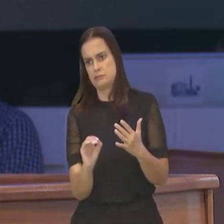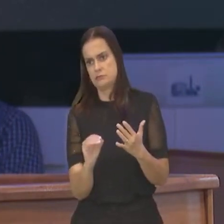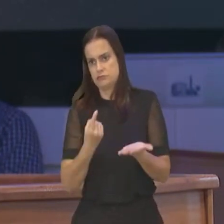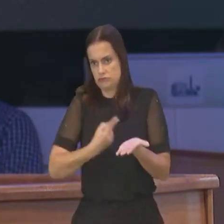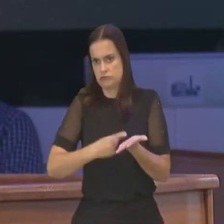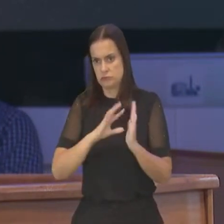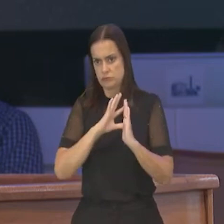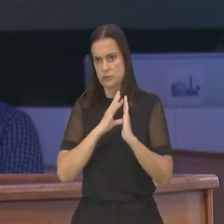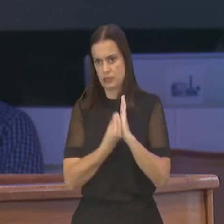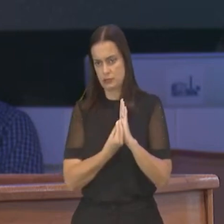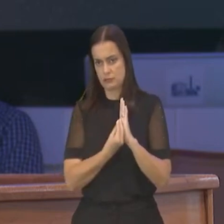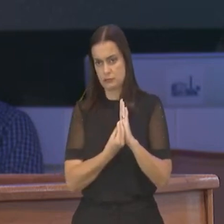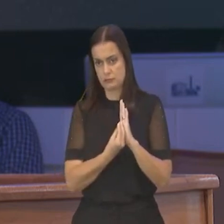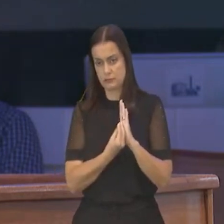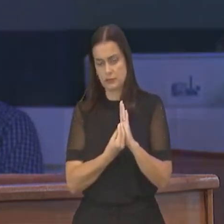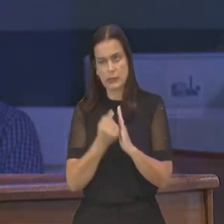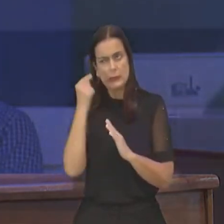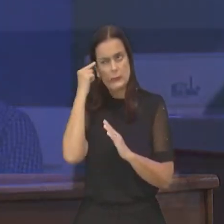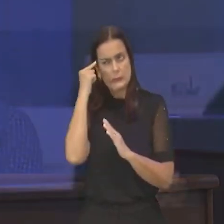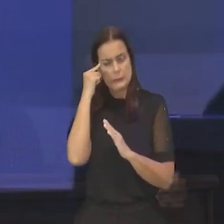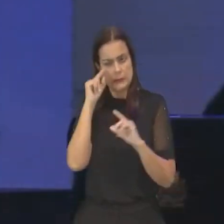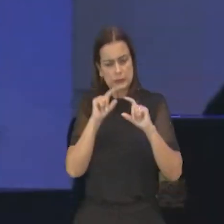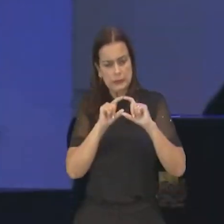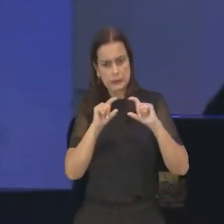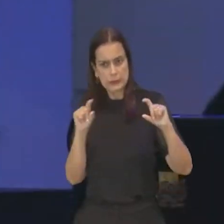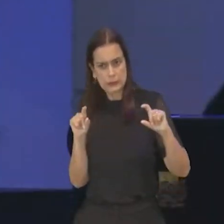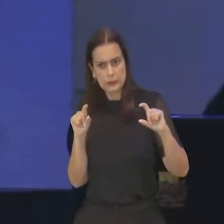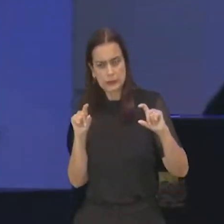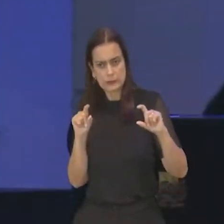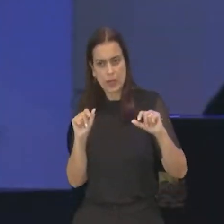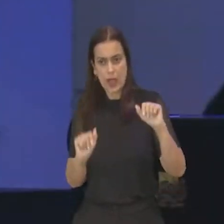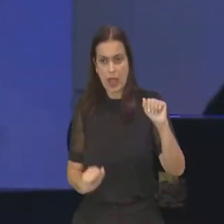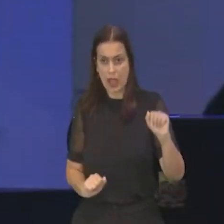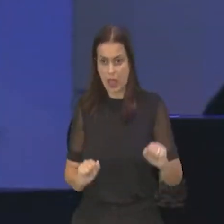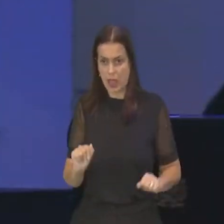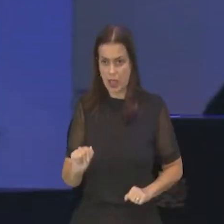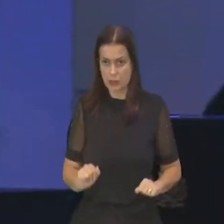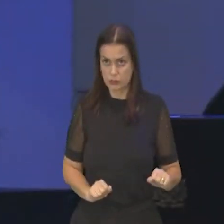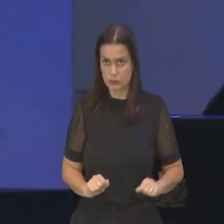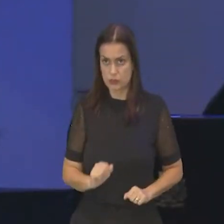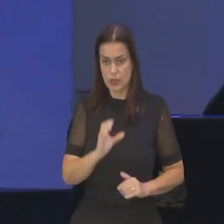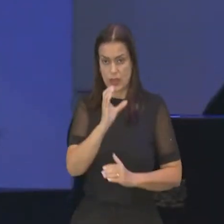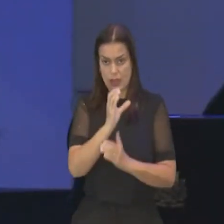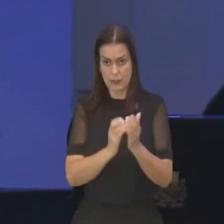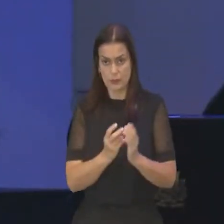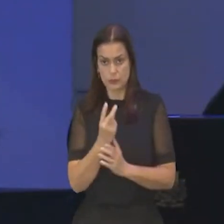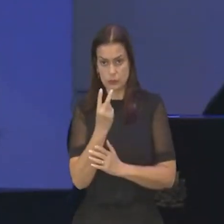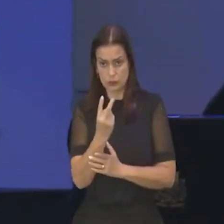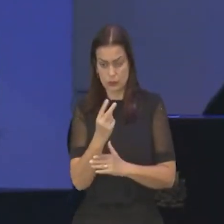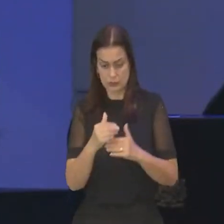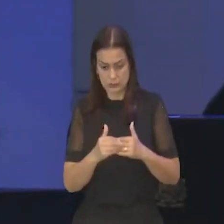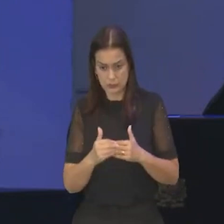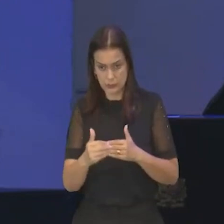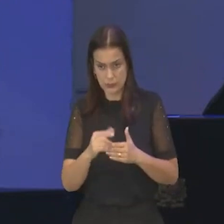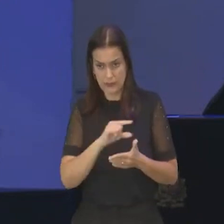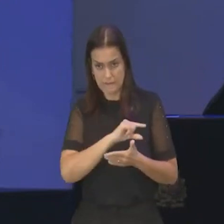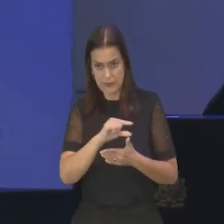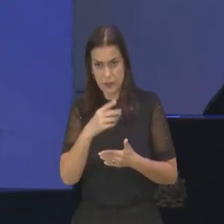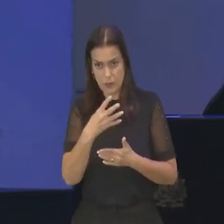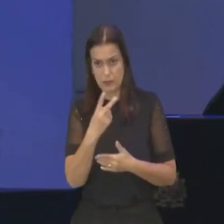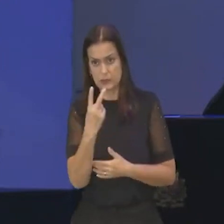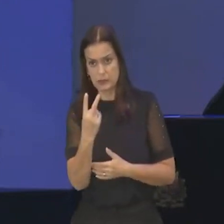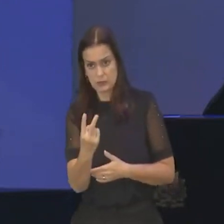E meditando nessa passagem do livro de Atos, no capítulo 2, a partir do verso